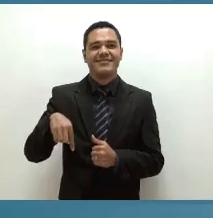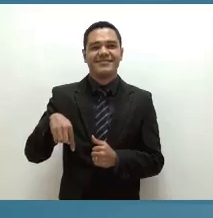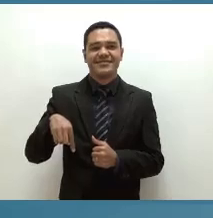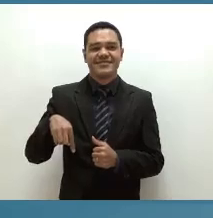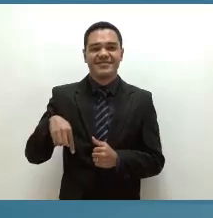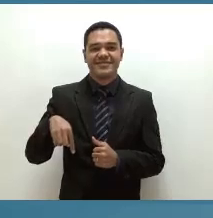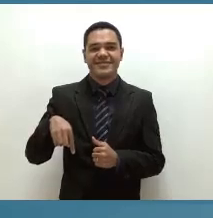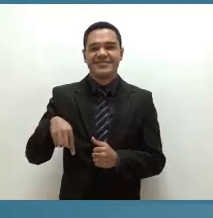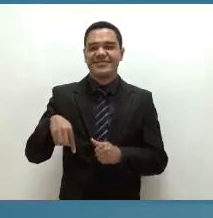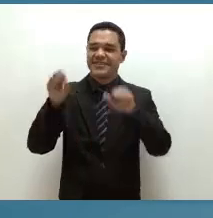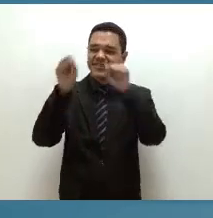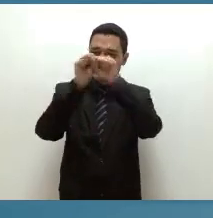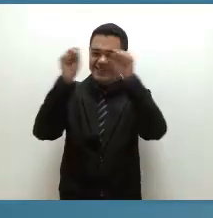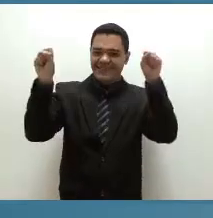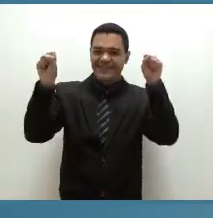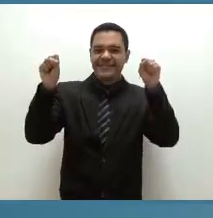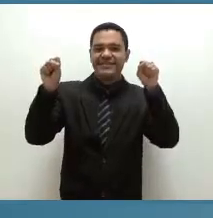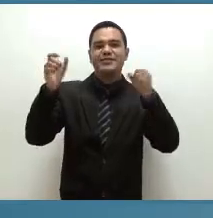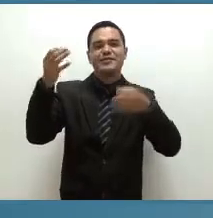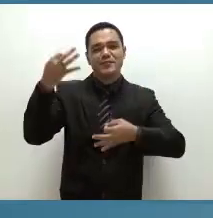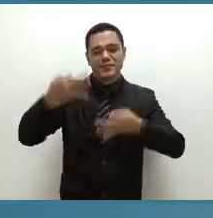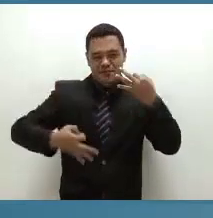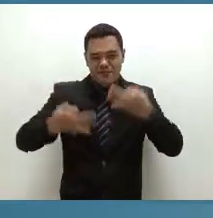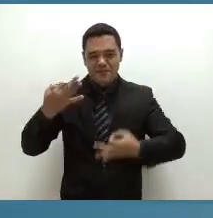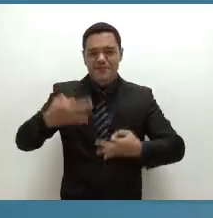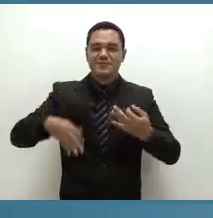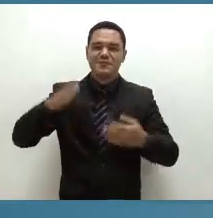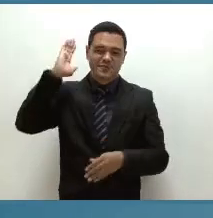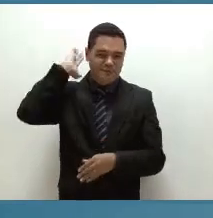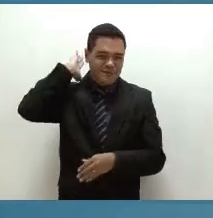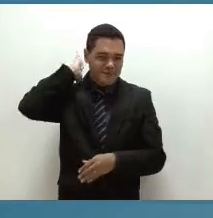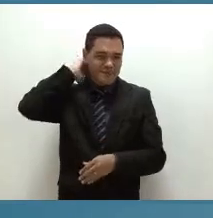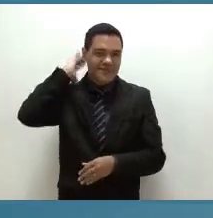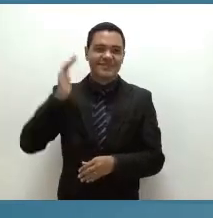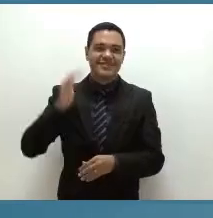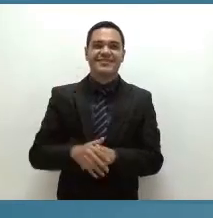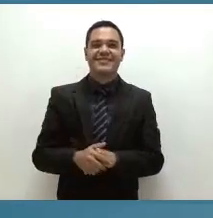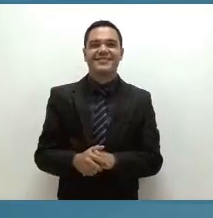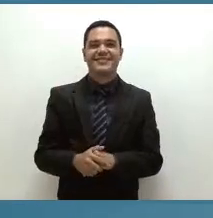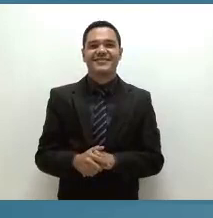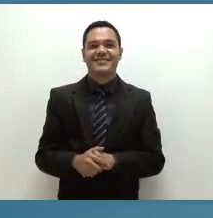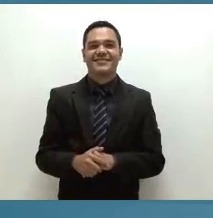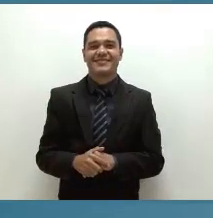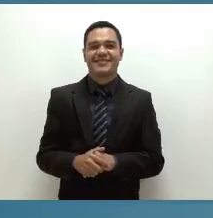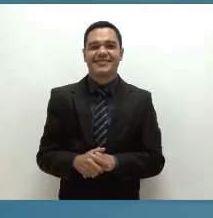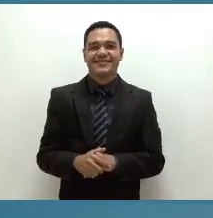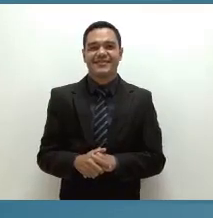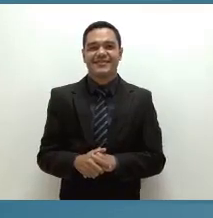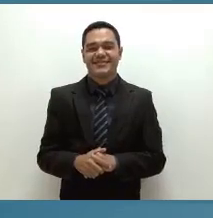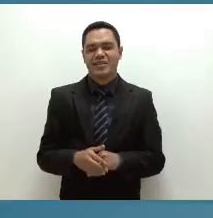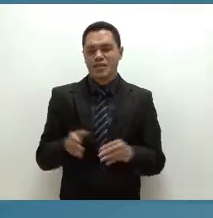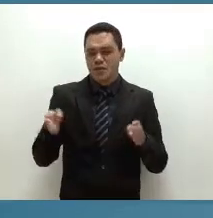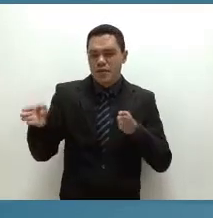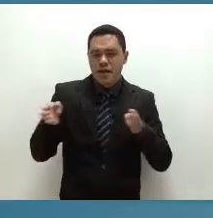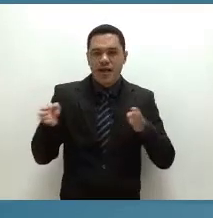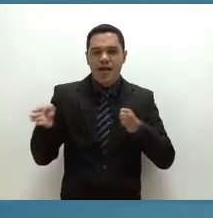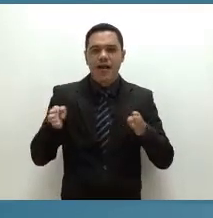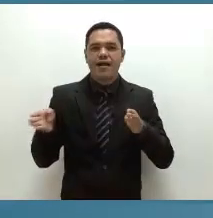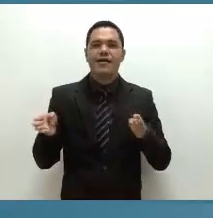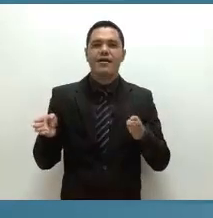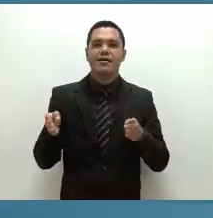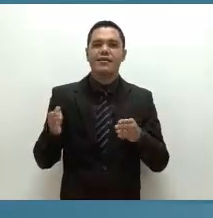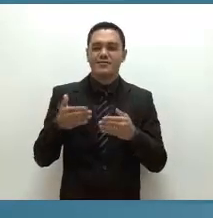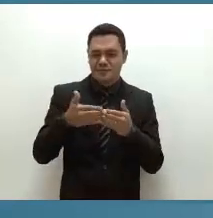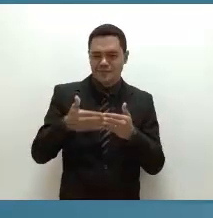o Tribunal de Justiça do Estado do Pará, no biênio para iniciar